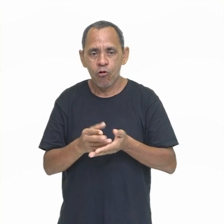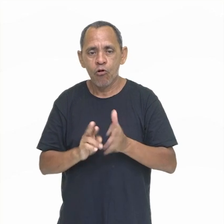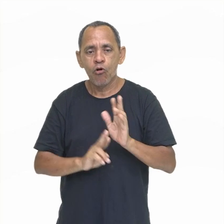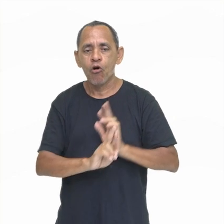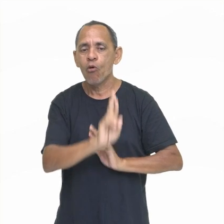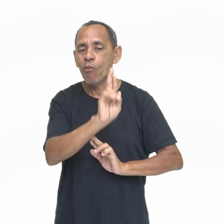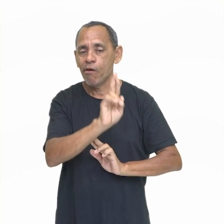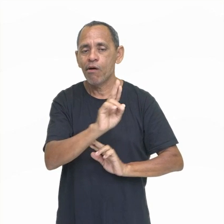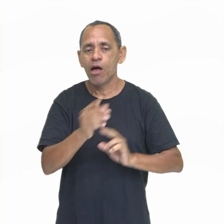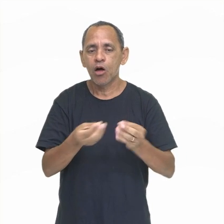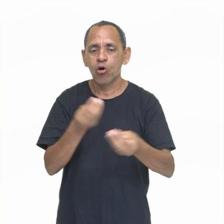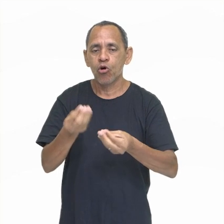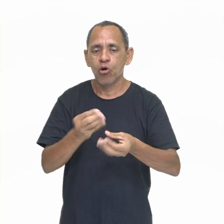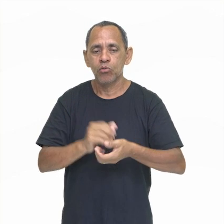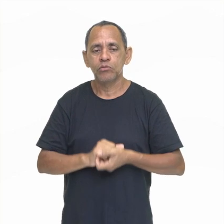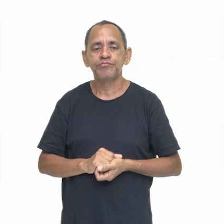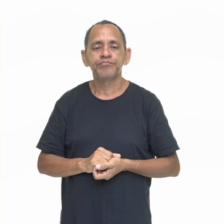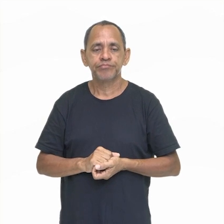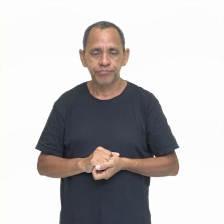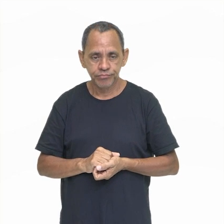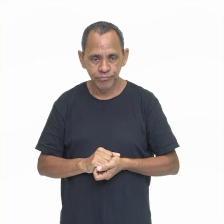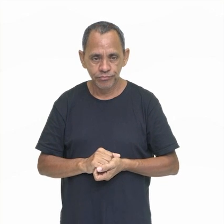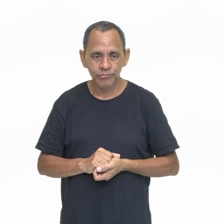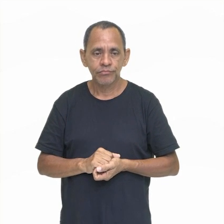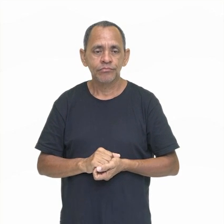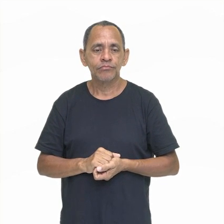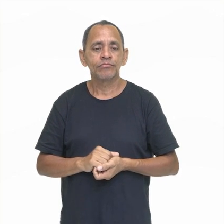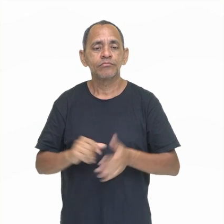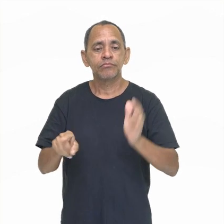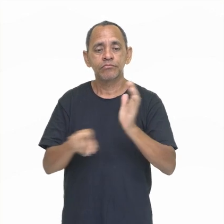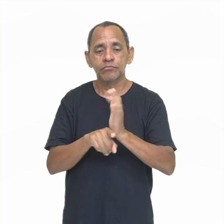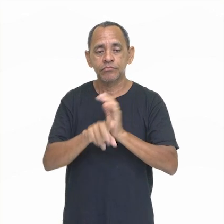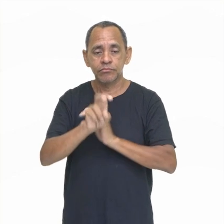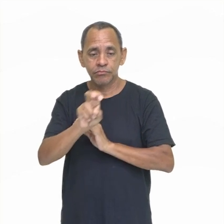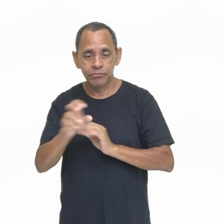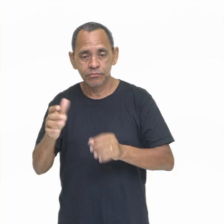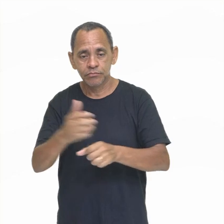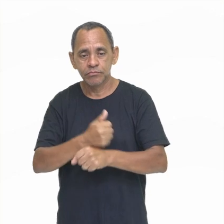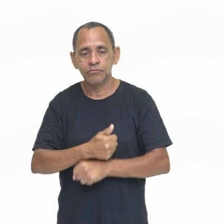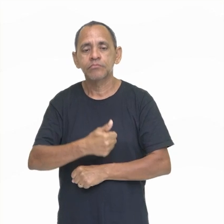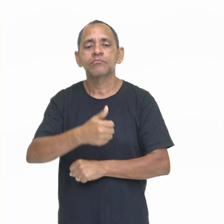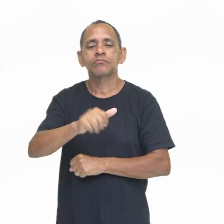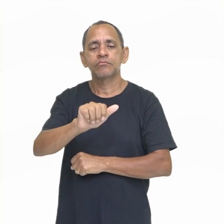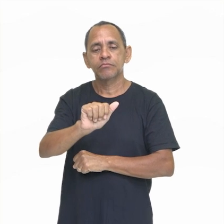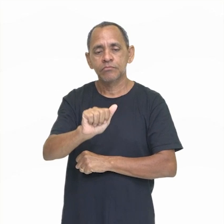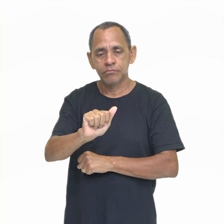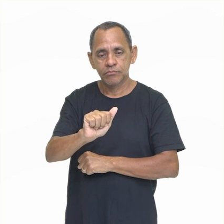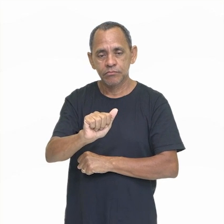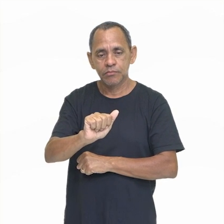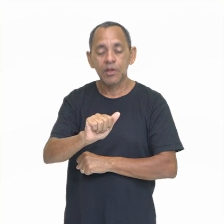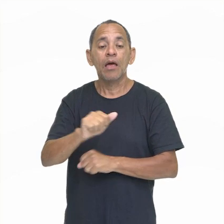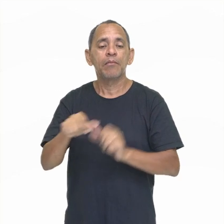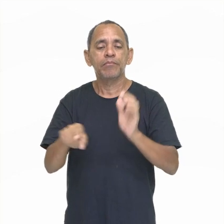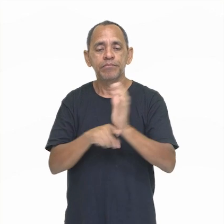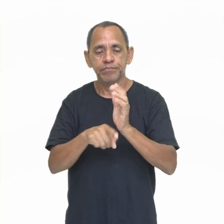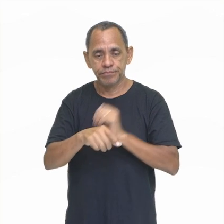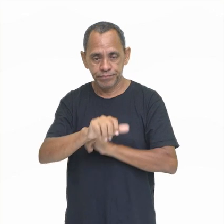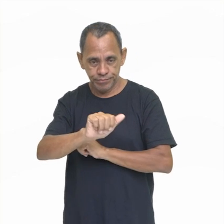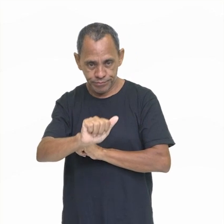né Ele é igual a -5 então -5 é igual a a x -1 ou seja -